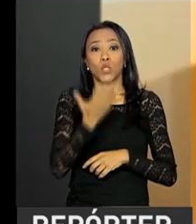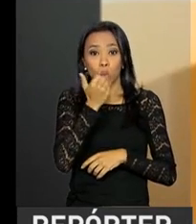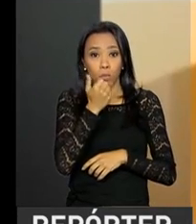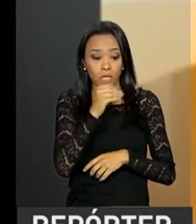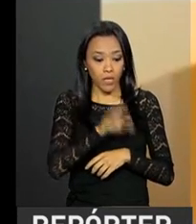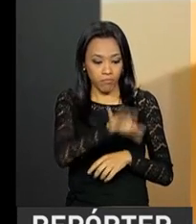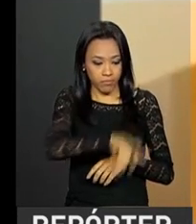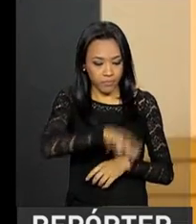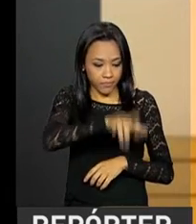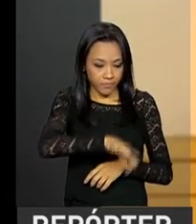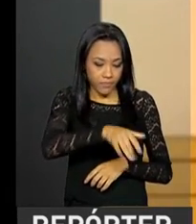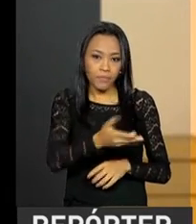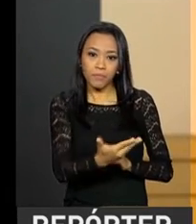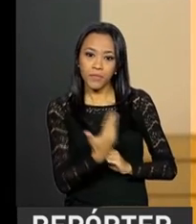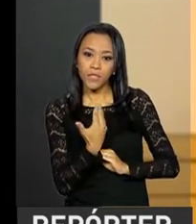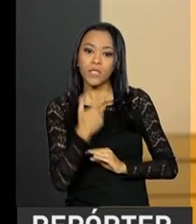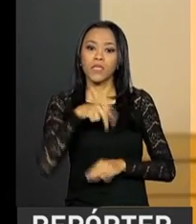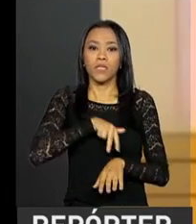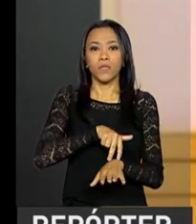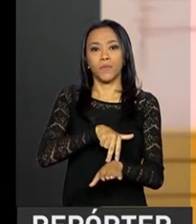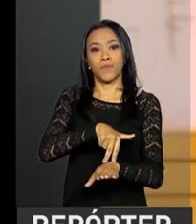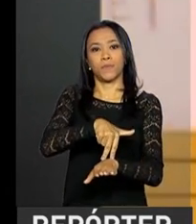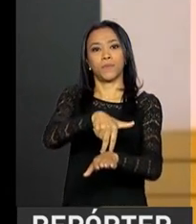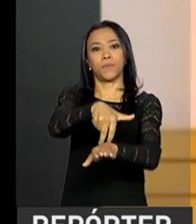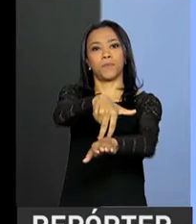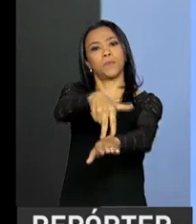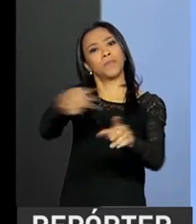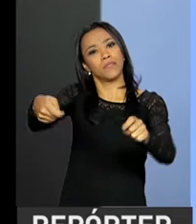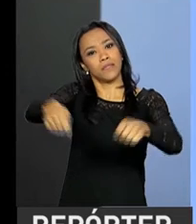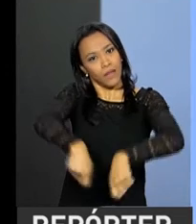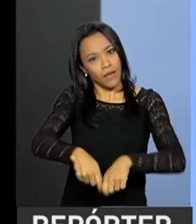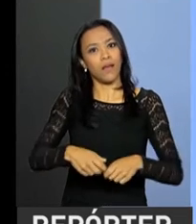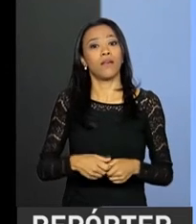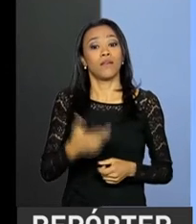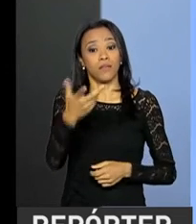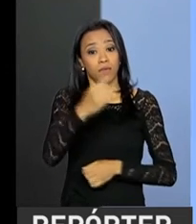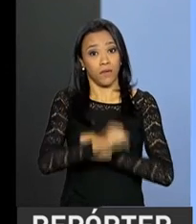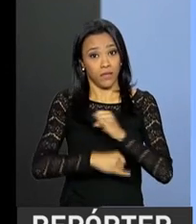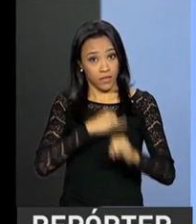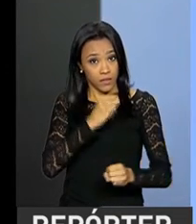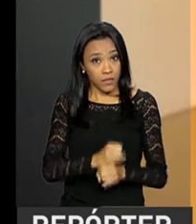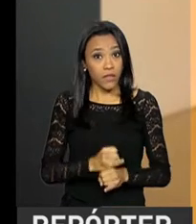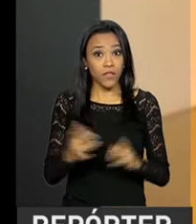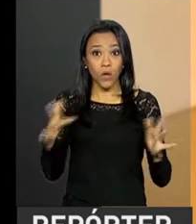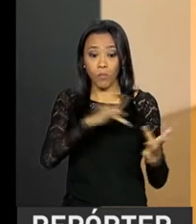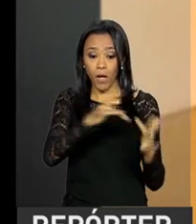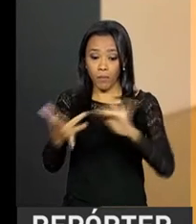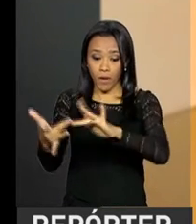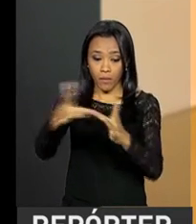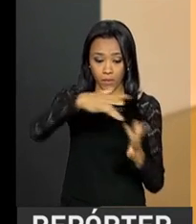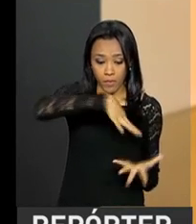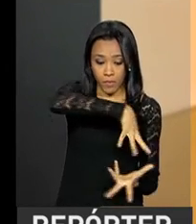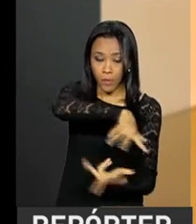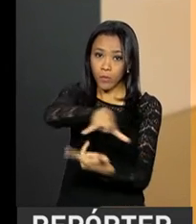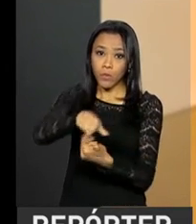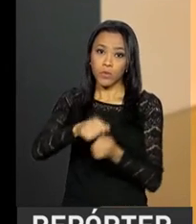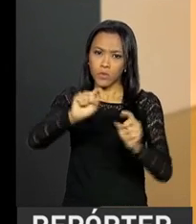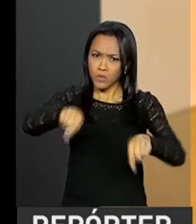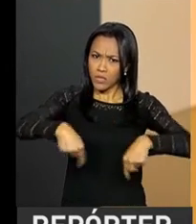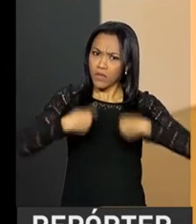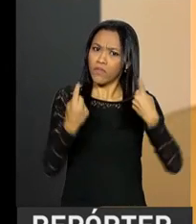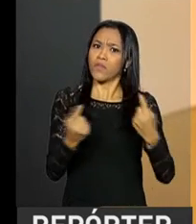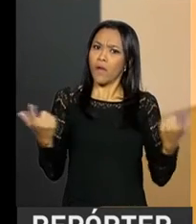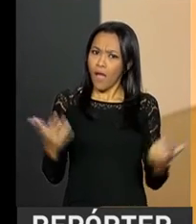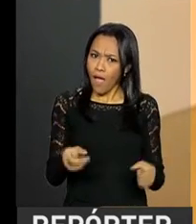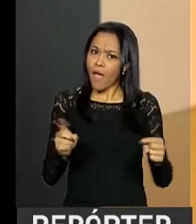máquina andar em teias que encurta o caminho a internet conectar o mundo o desafio agora é em integrar